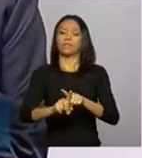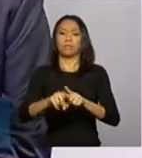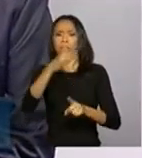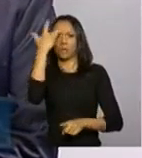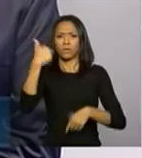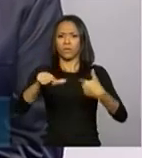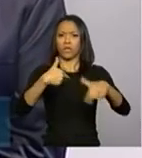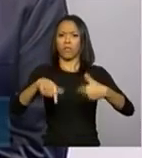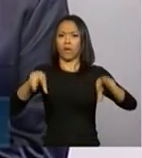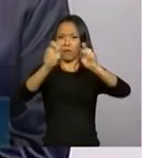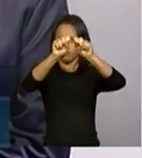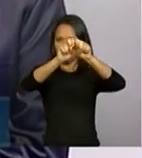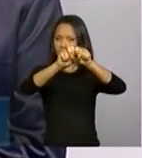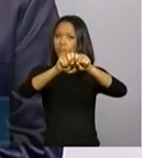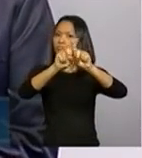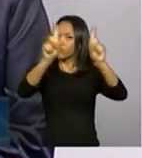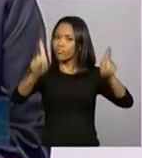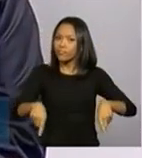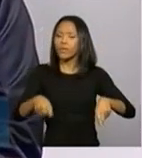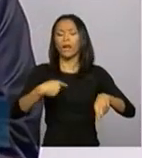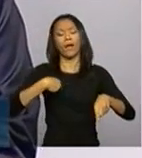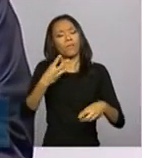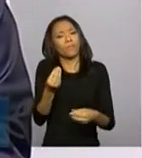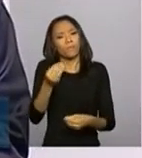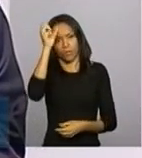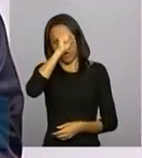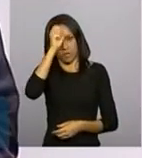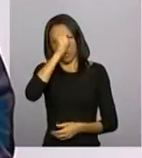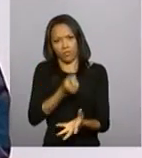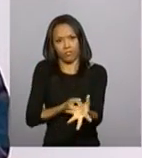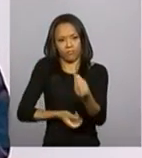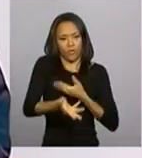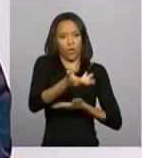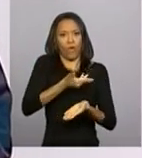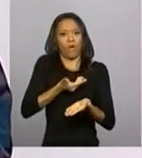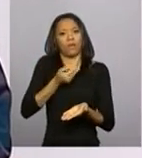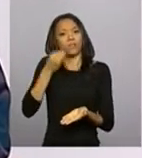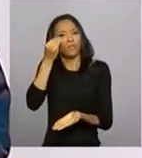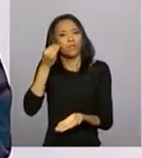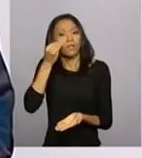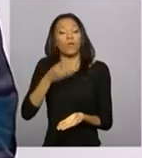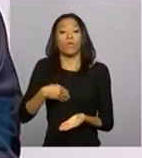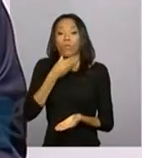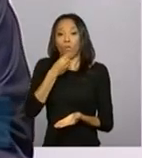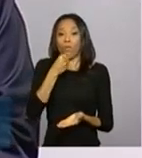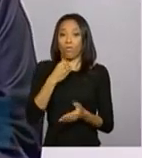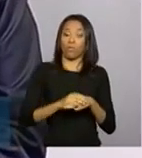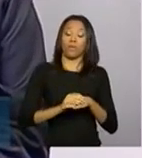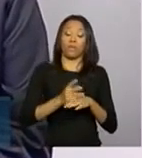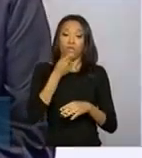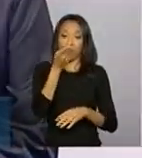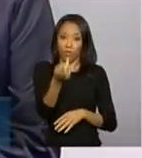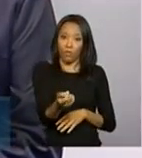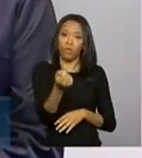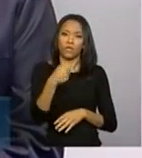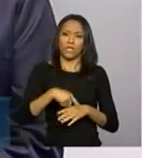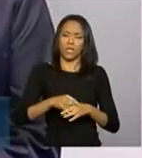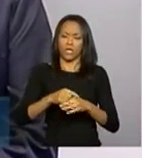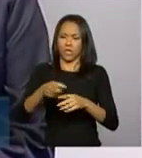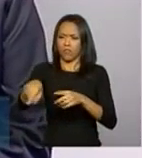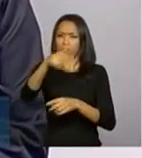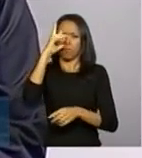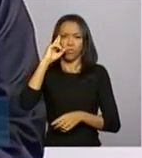públicos. é motivo de muito aprendizado. Dizia um conhecido urbanista que prefeitos, administradores,